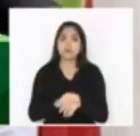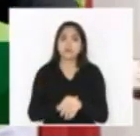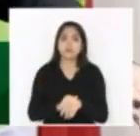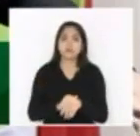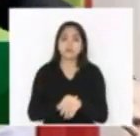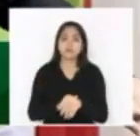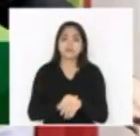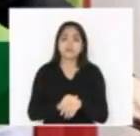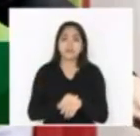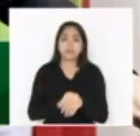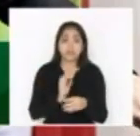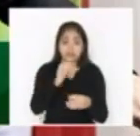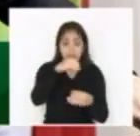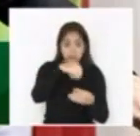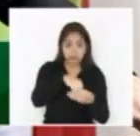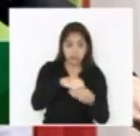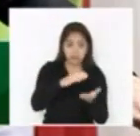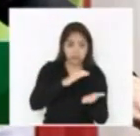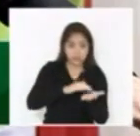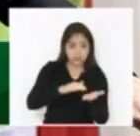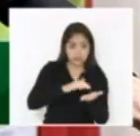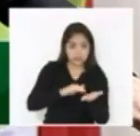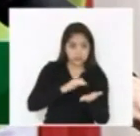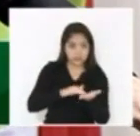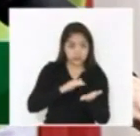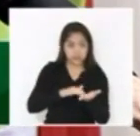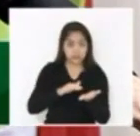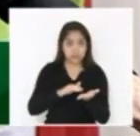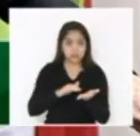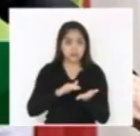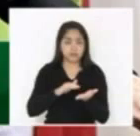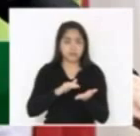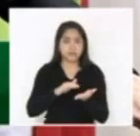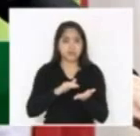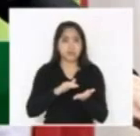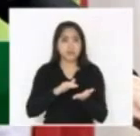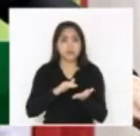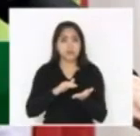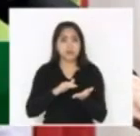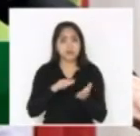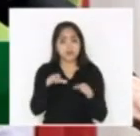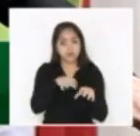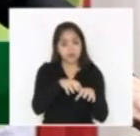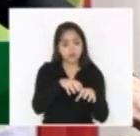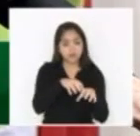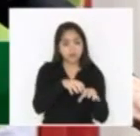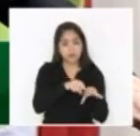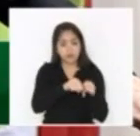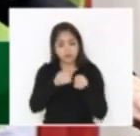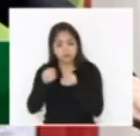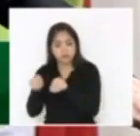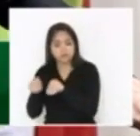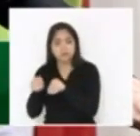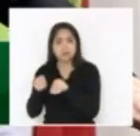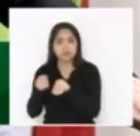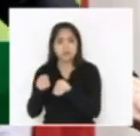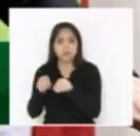centrais, deputado Mota. E aí foram deslocados, não se criou nenhum